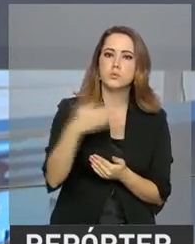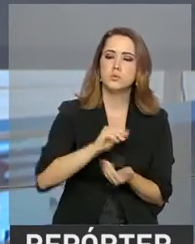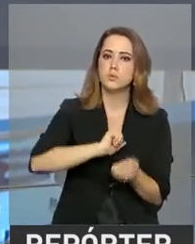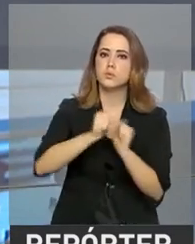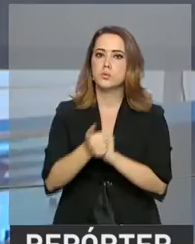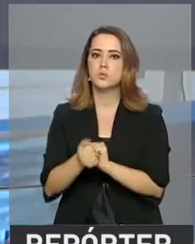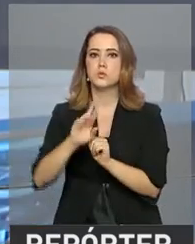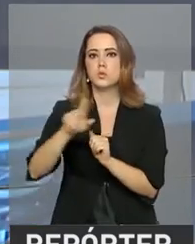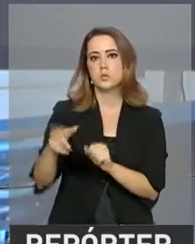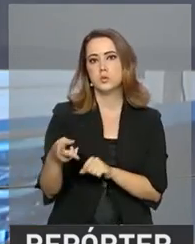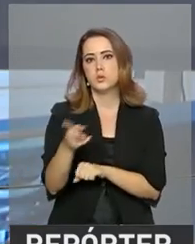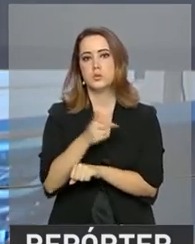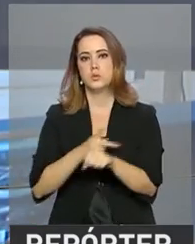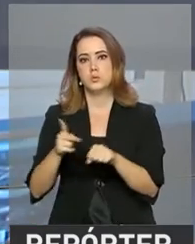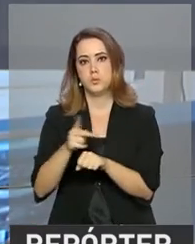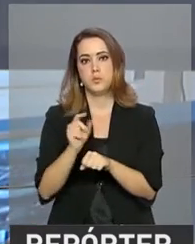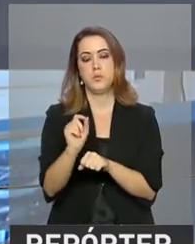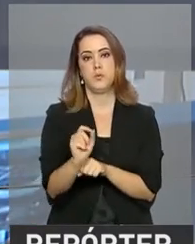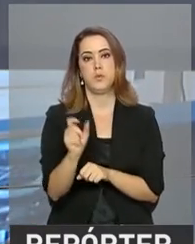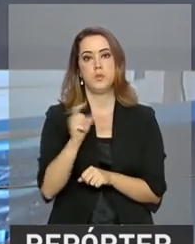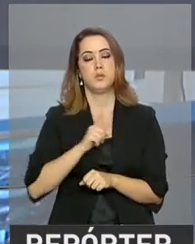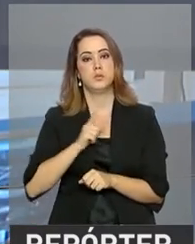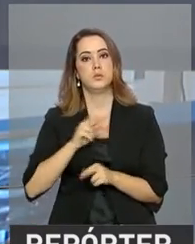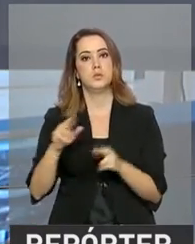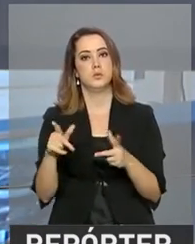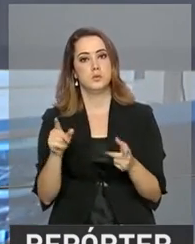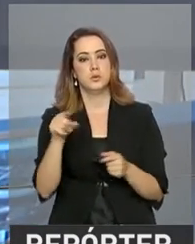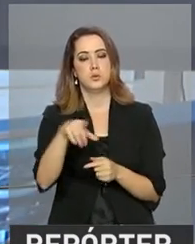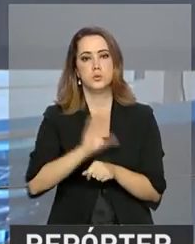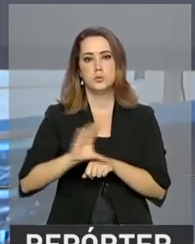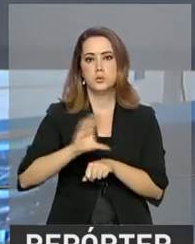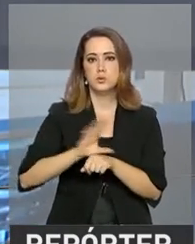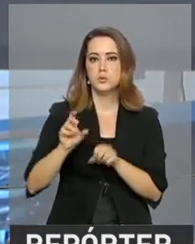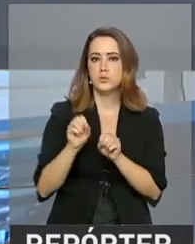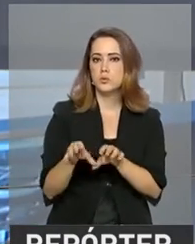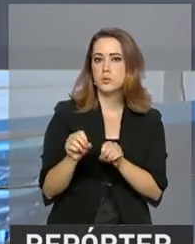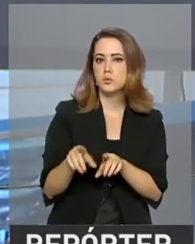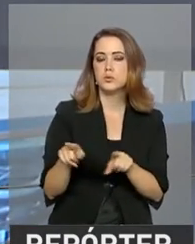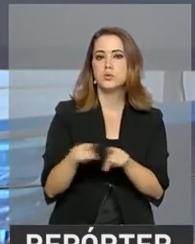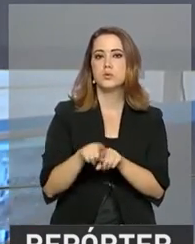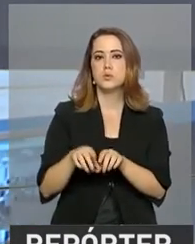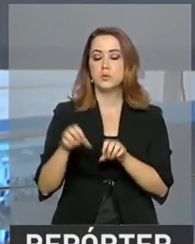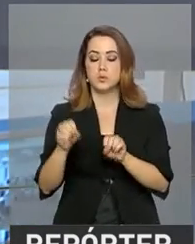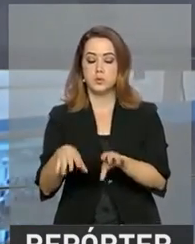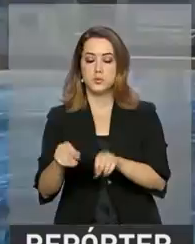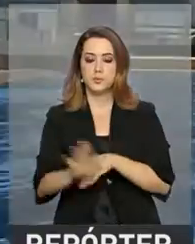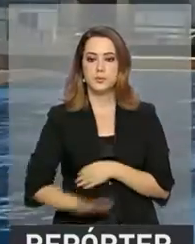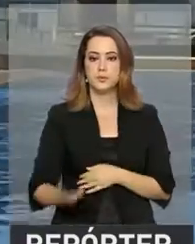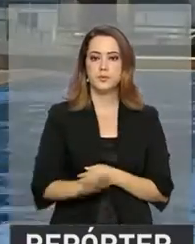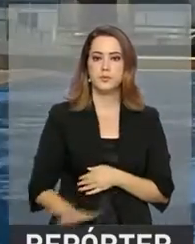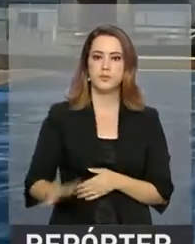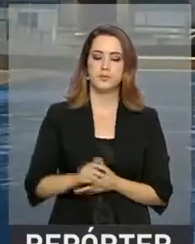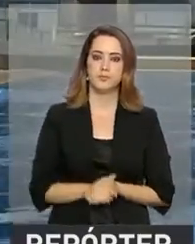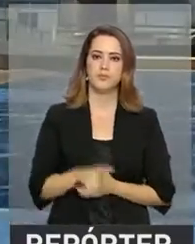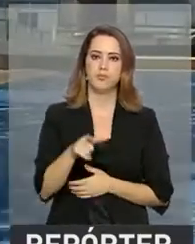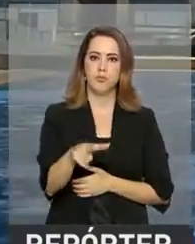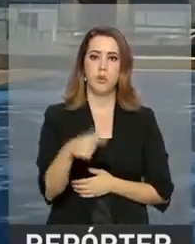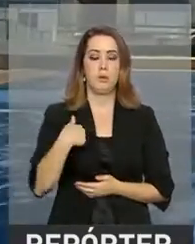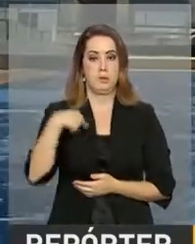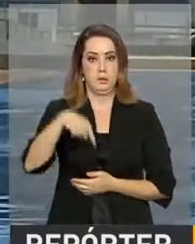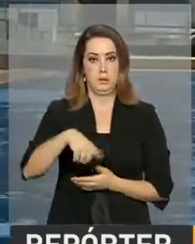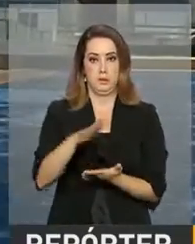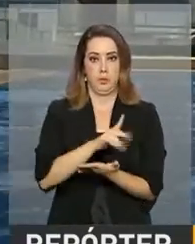mundo. Além disso, no local também tem cursos de formação de treinadores e aulas para as crianças. Clima seco e